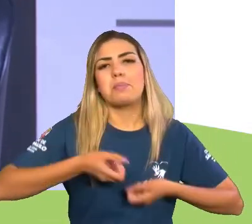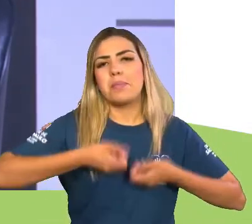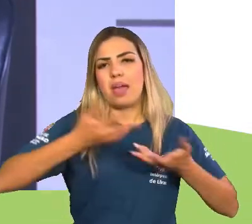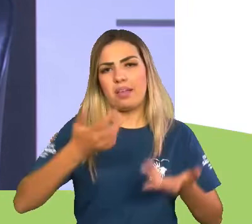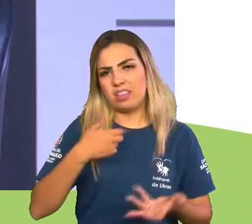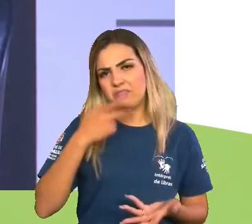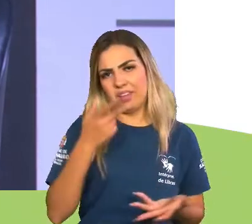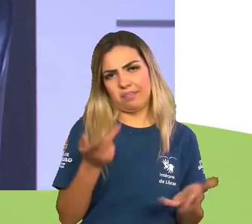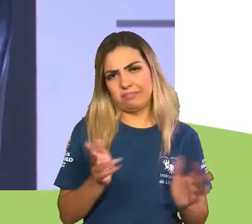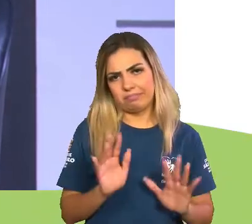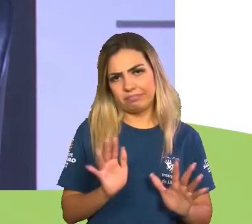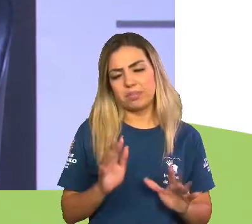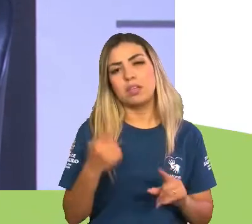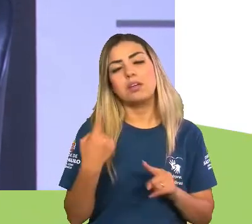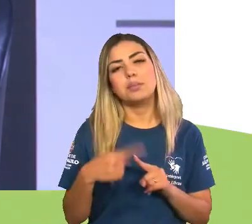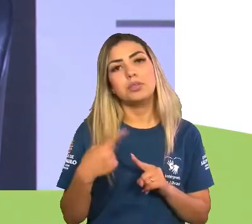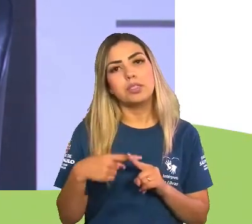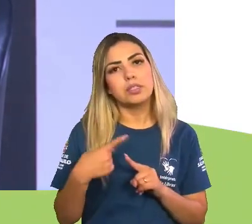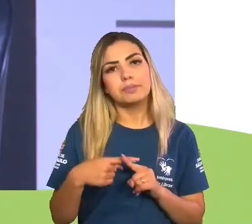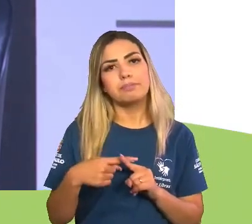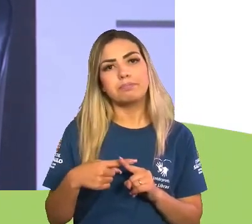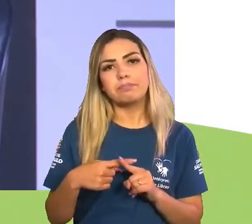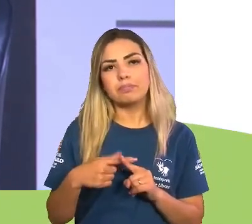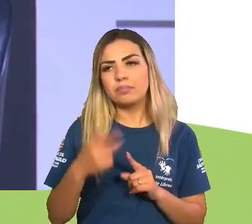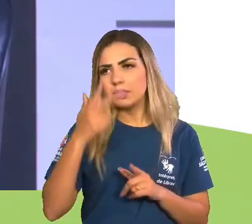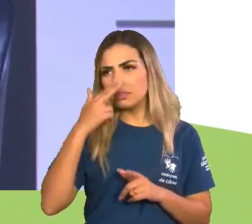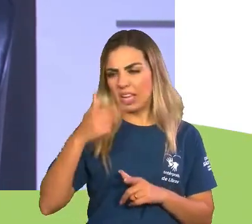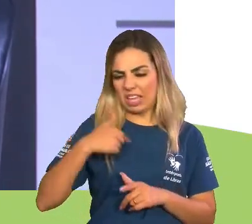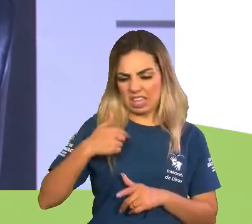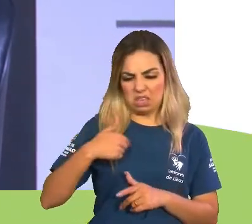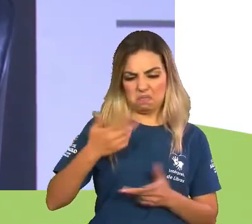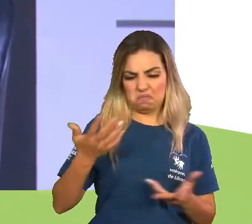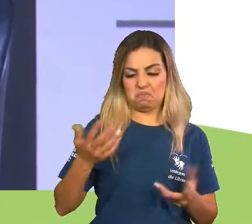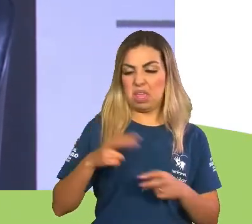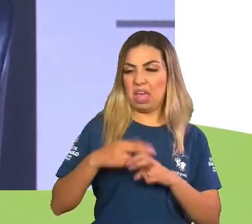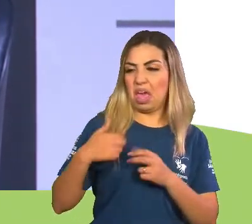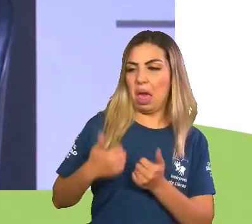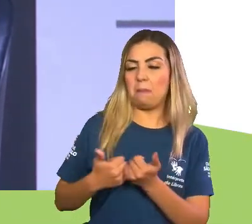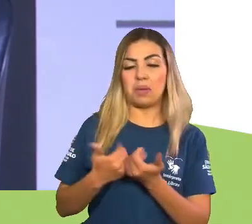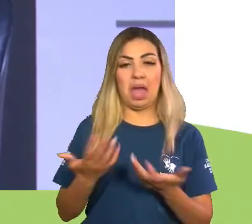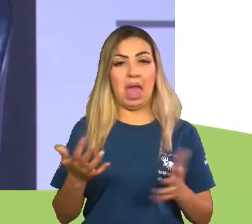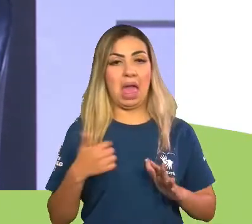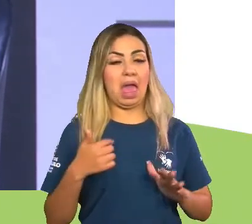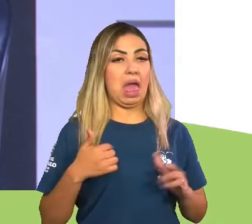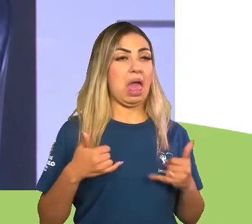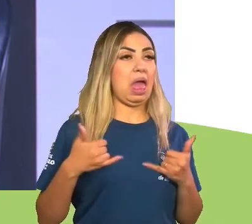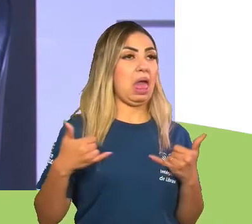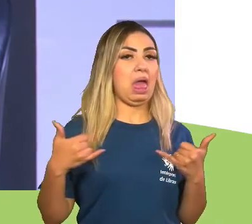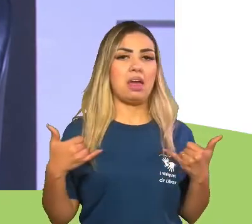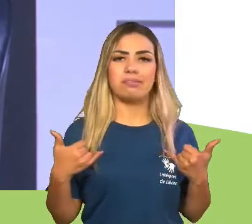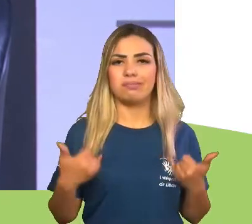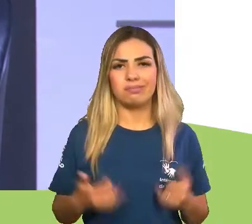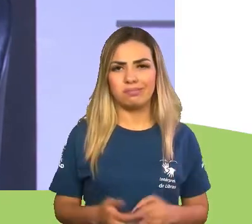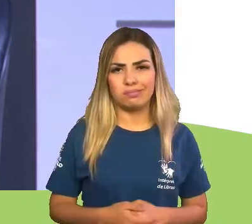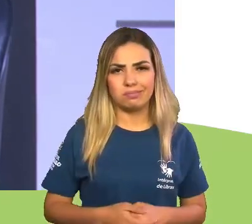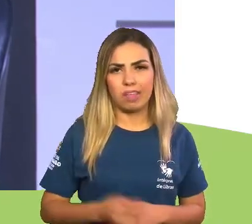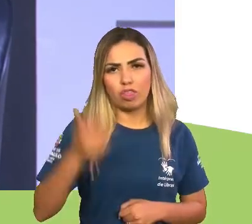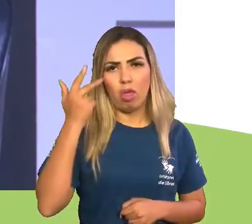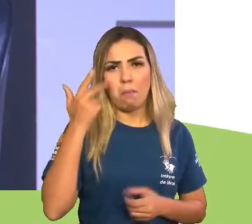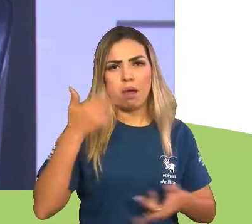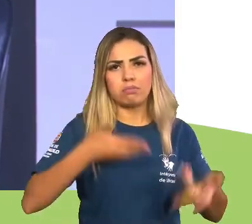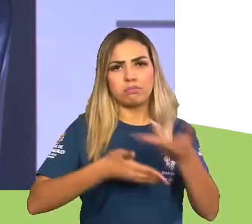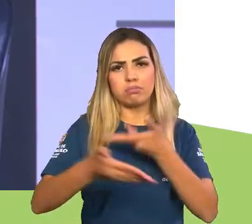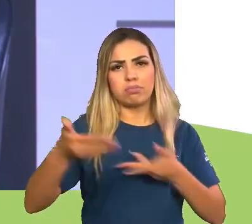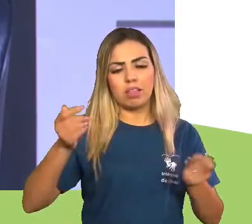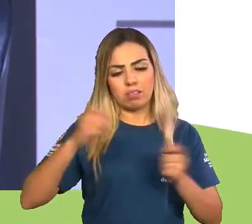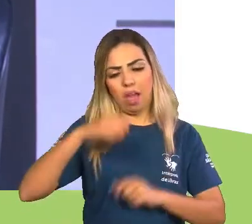de tudo isso, não há mérito nenhum para um ser humano colaborar com outro. E para mim, só